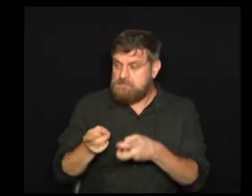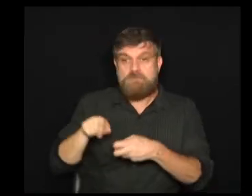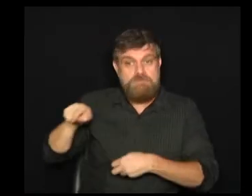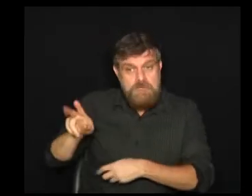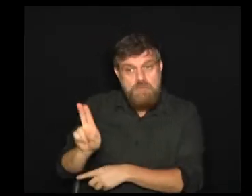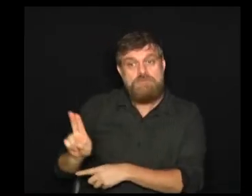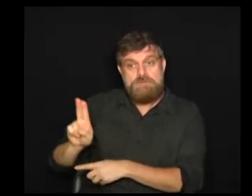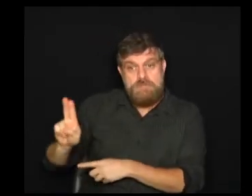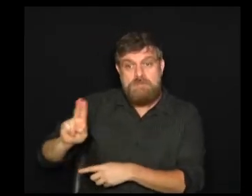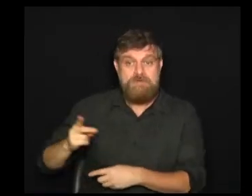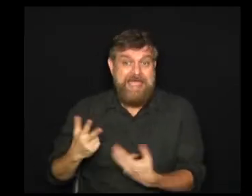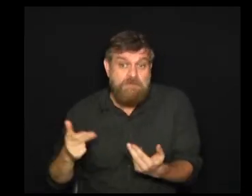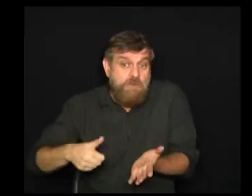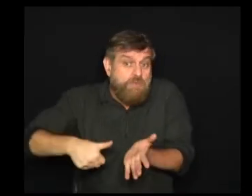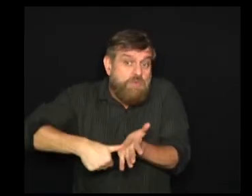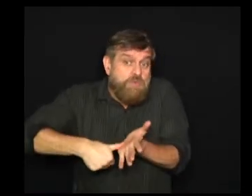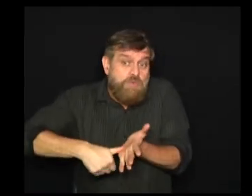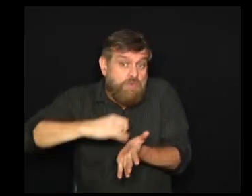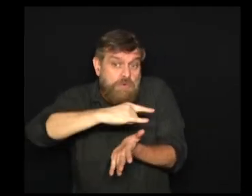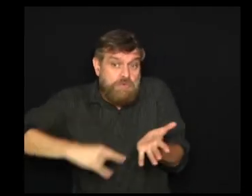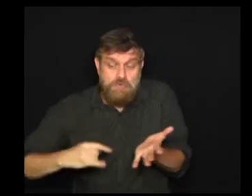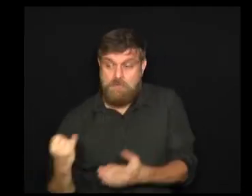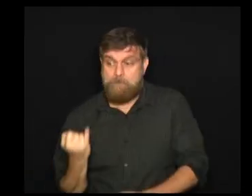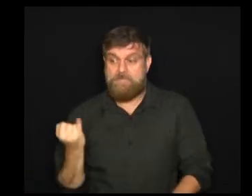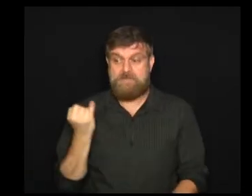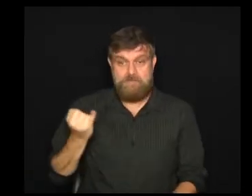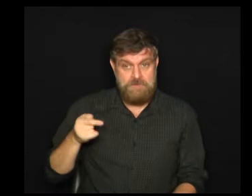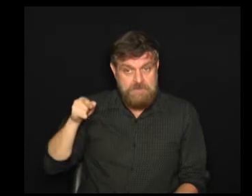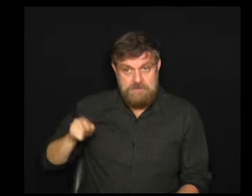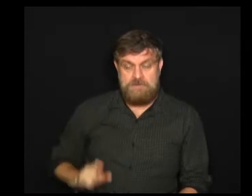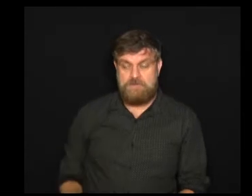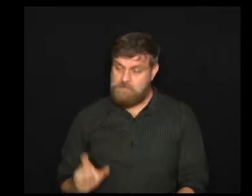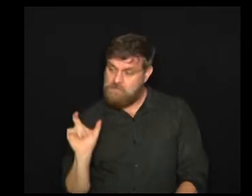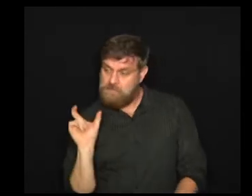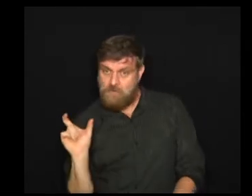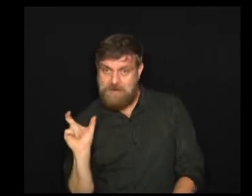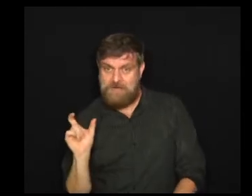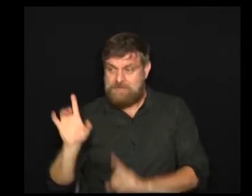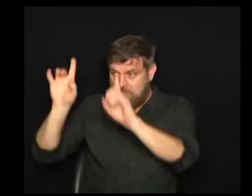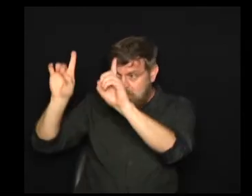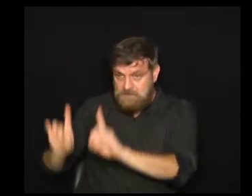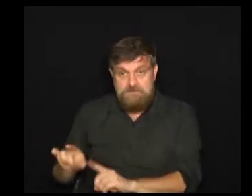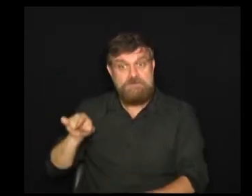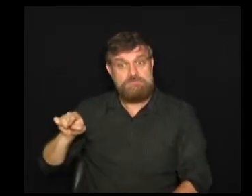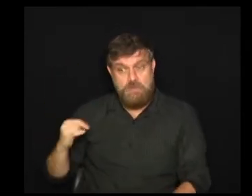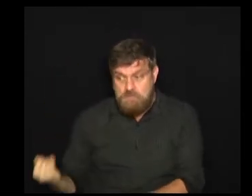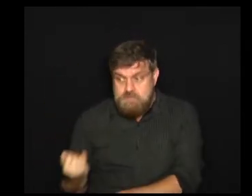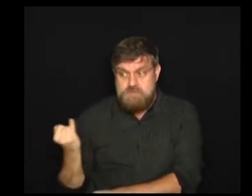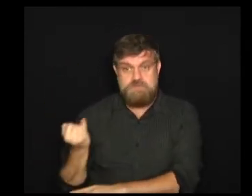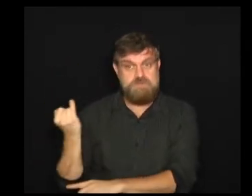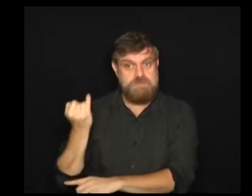um documento importante, né? Então, deu a utilidade desse cartão para a população em si.